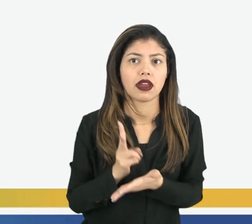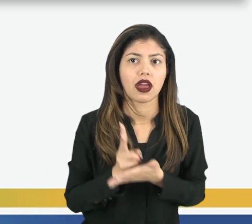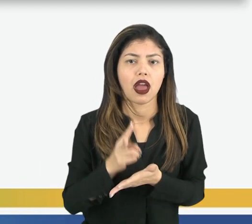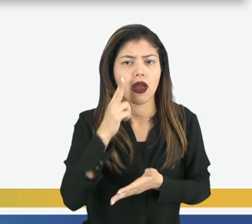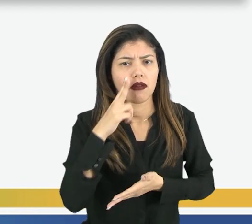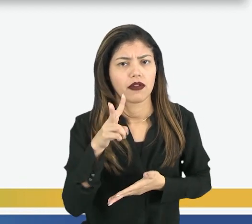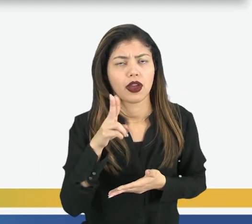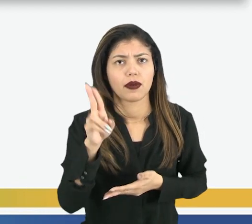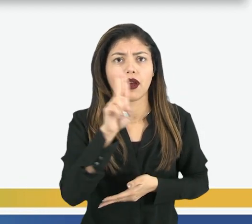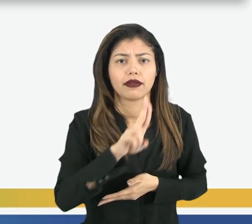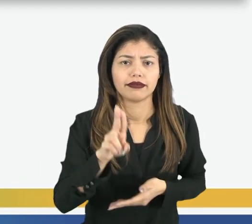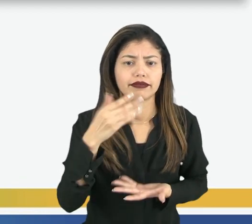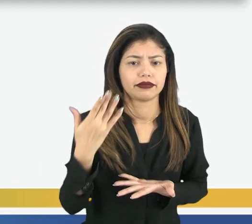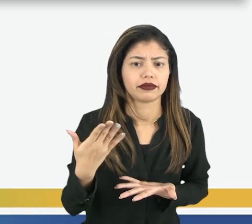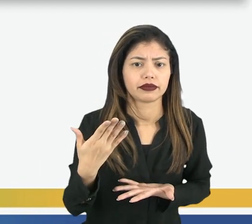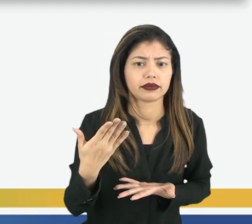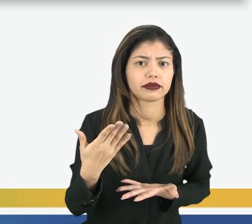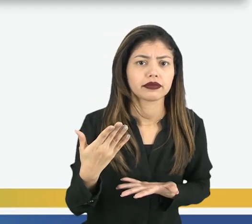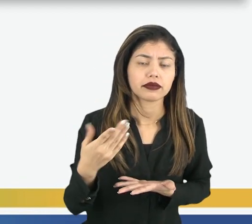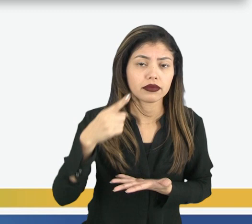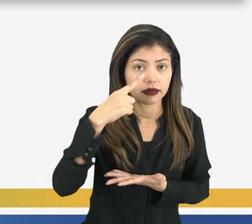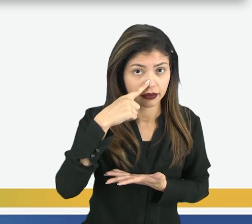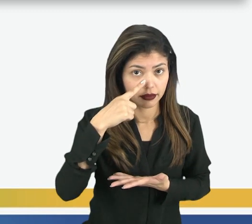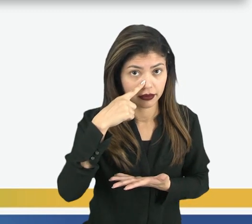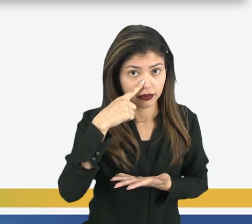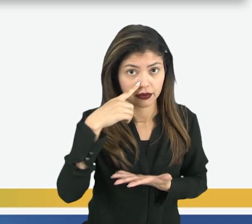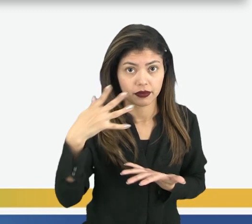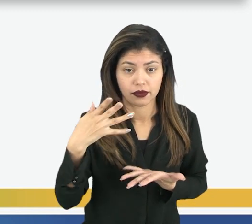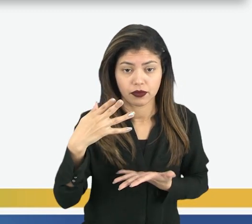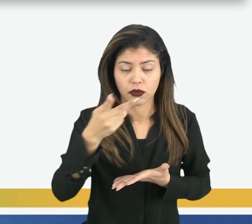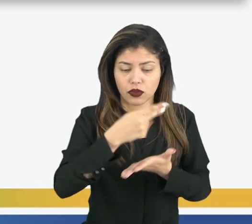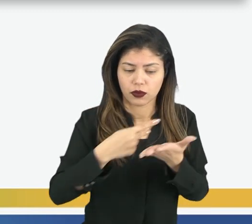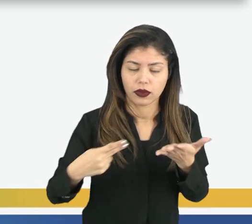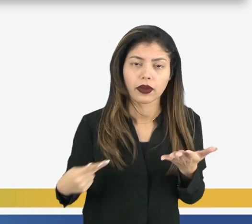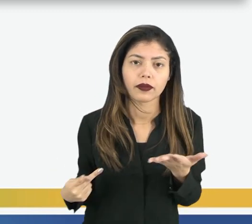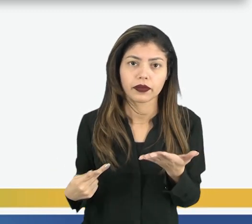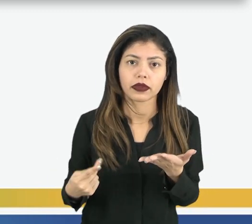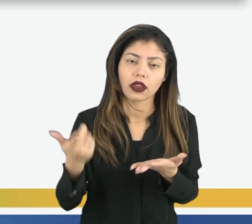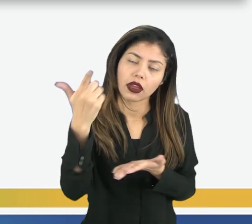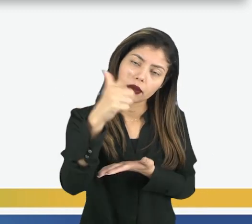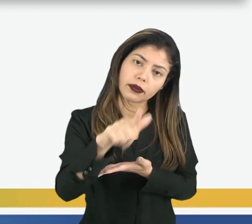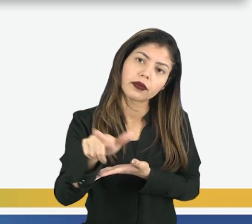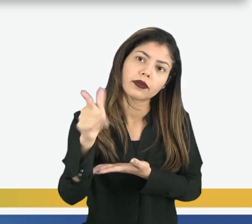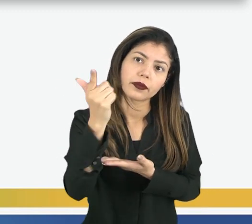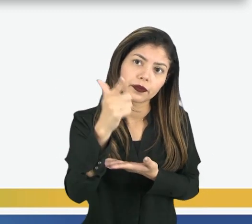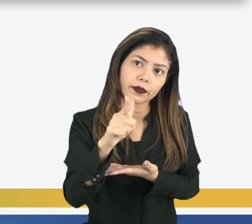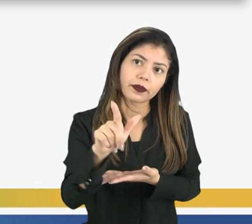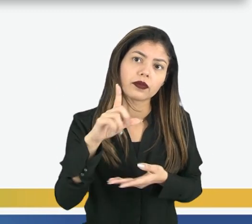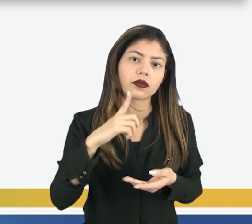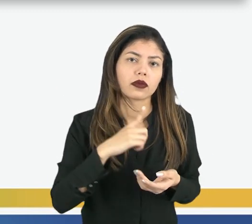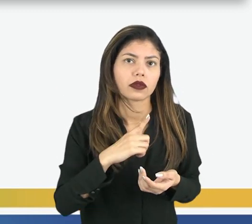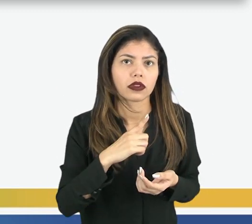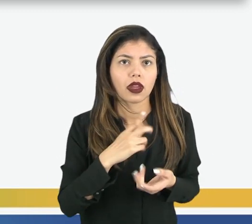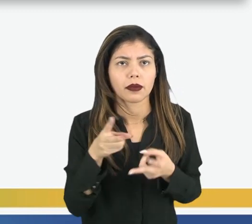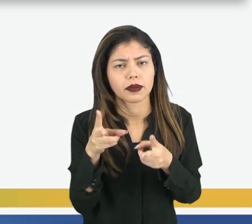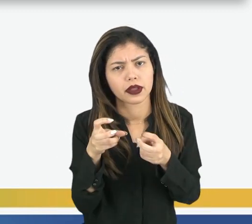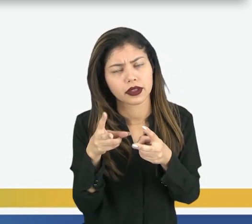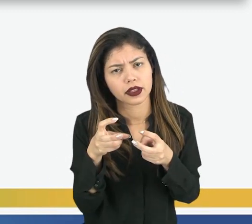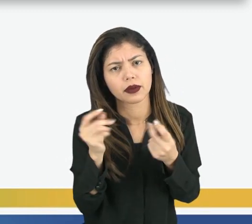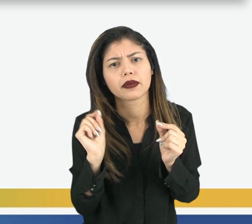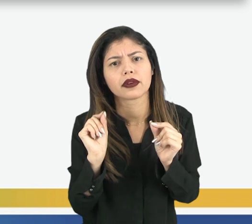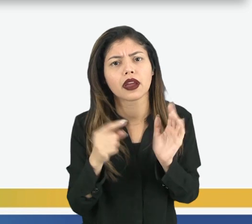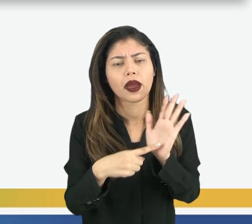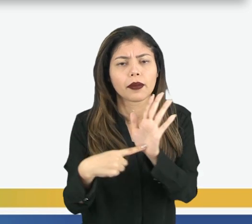bem importante na análise dos poemas. Essa repetição, perceba que ela demonstra